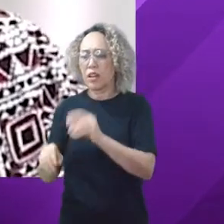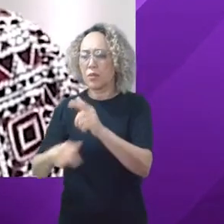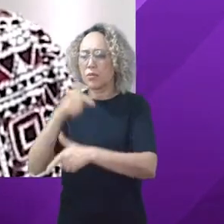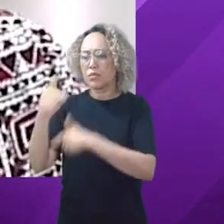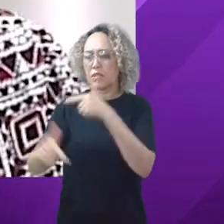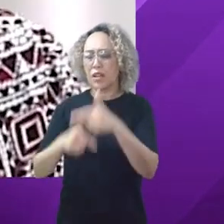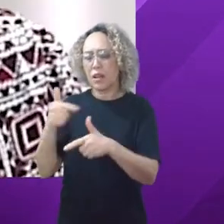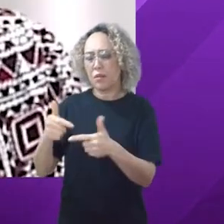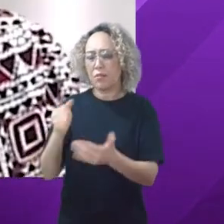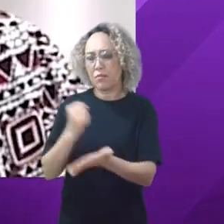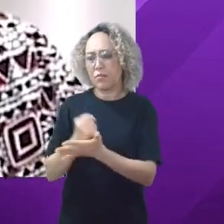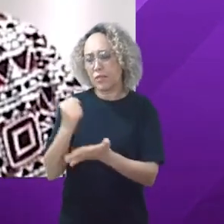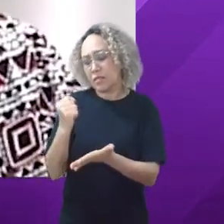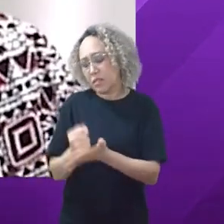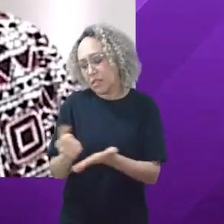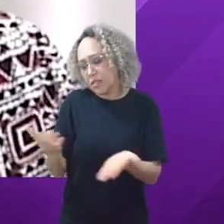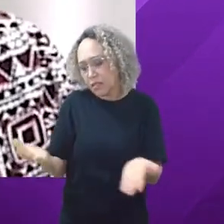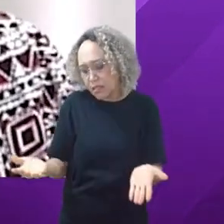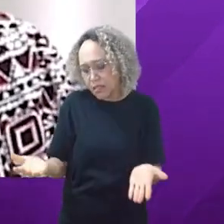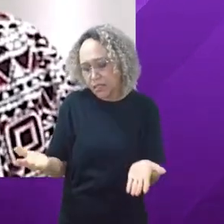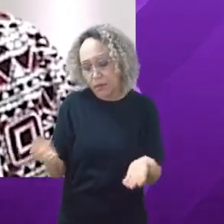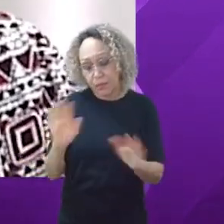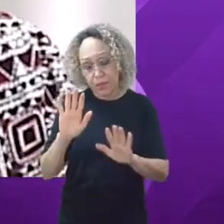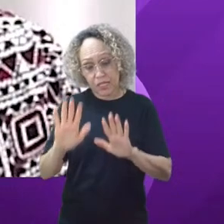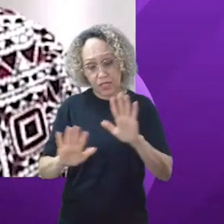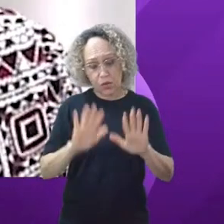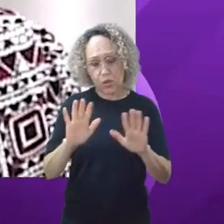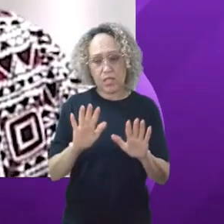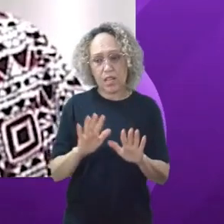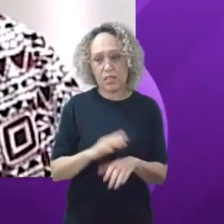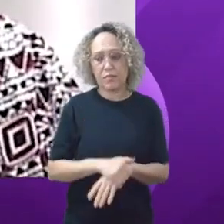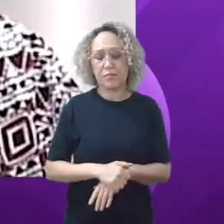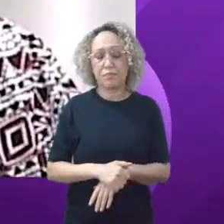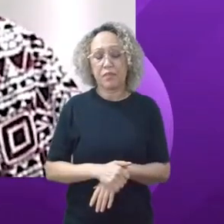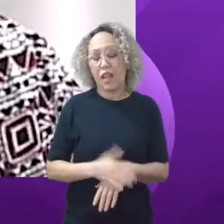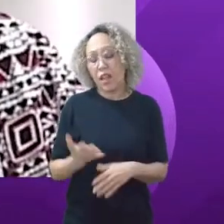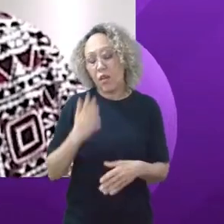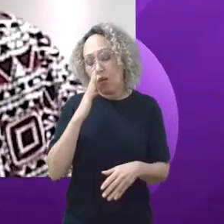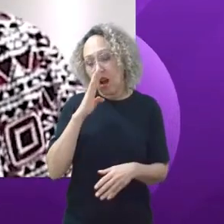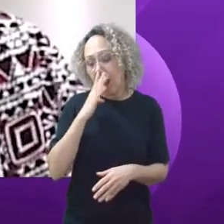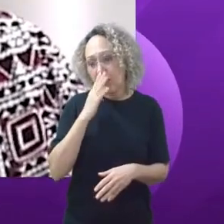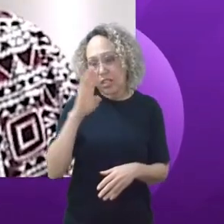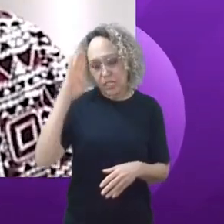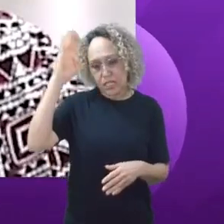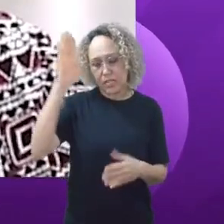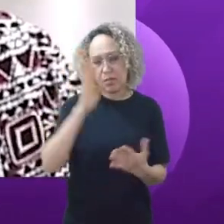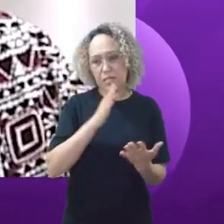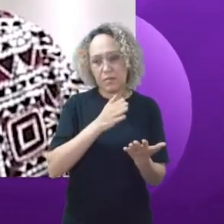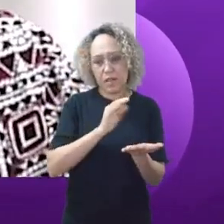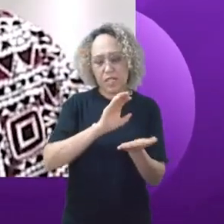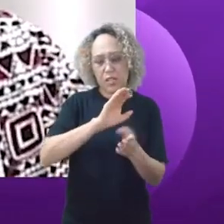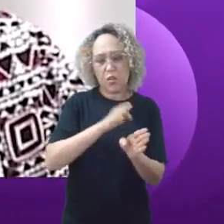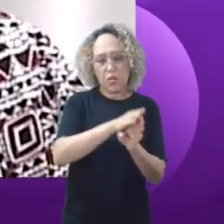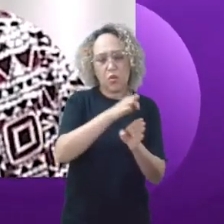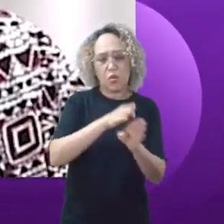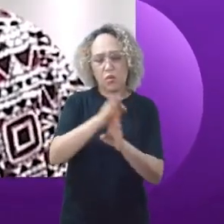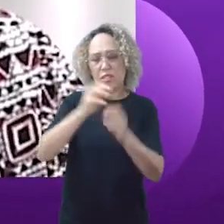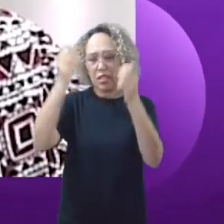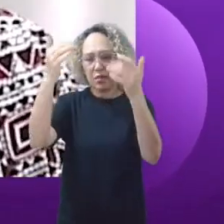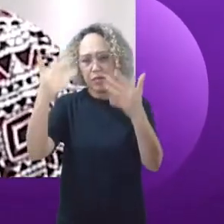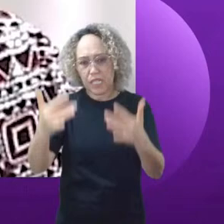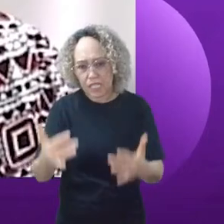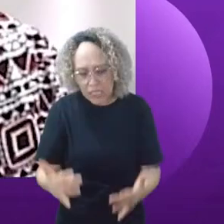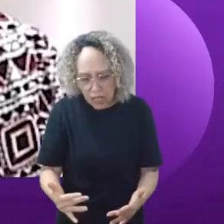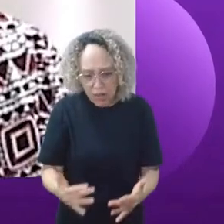eram as principais indicações que eu queria fazer, e essas indicações eu espero que ajudem trabalhadores